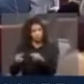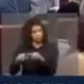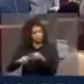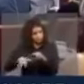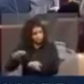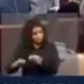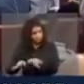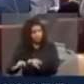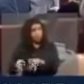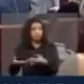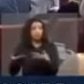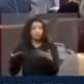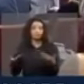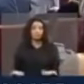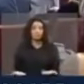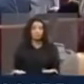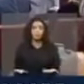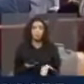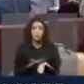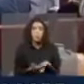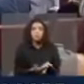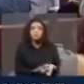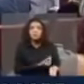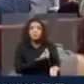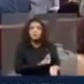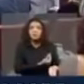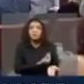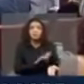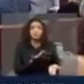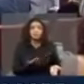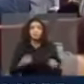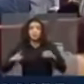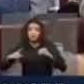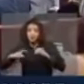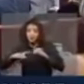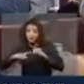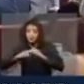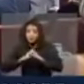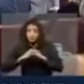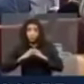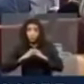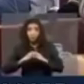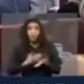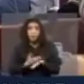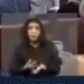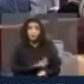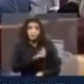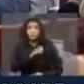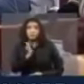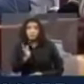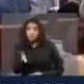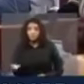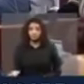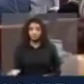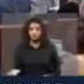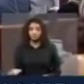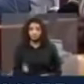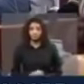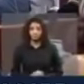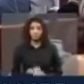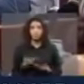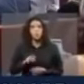arruaza-se com excelência o pretérito do início da vida, ou seja, na fecundação dos gametas. Portanto, a prática